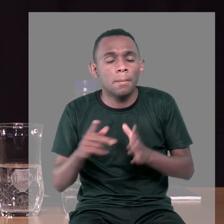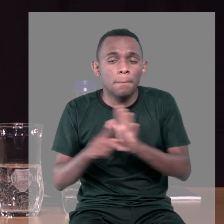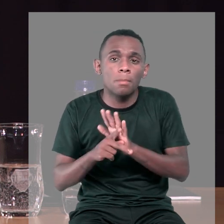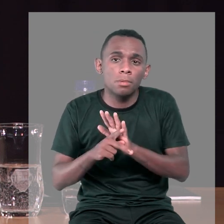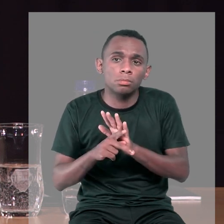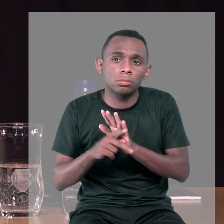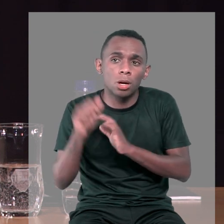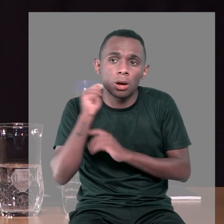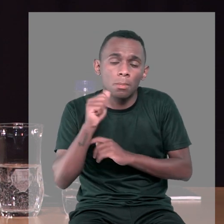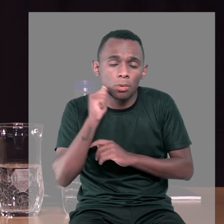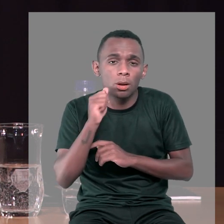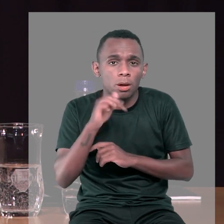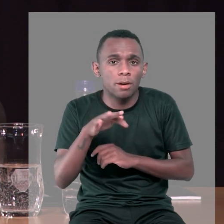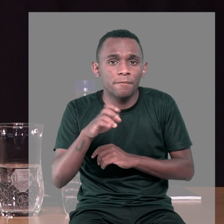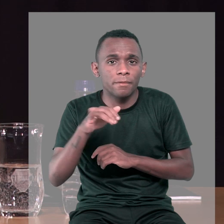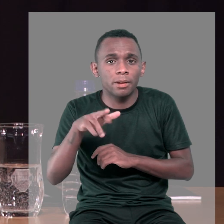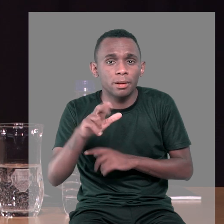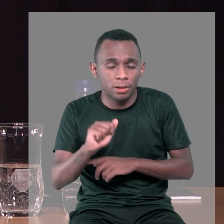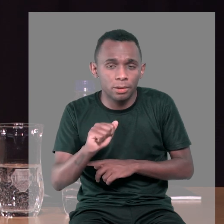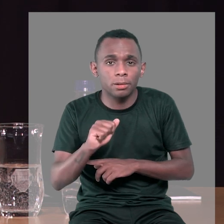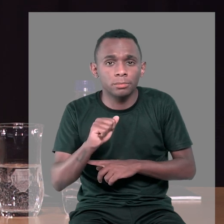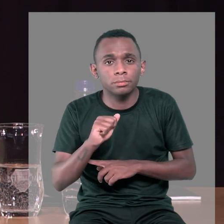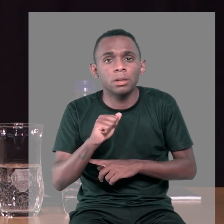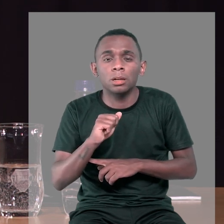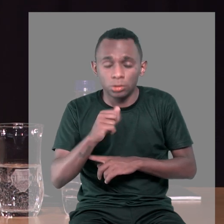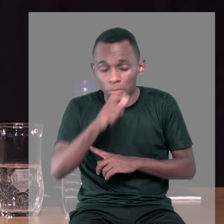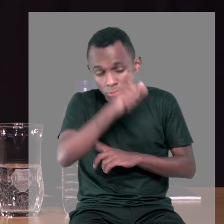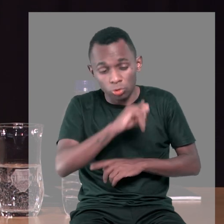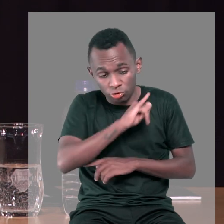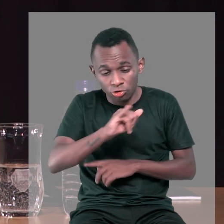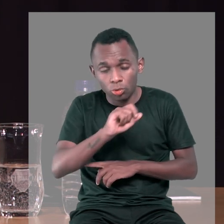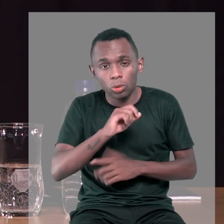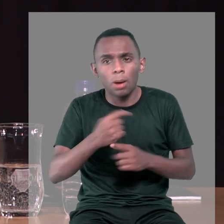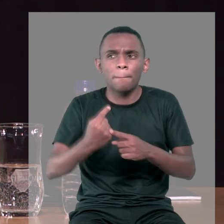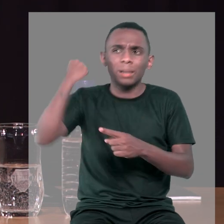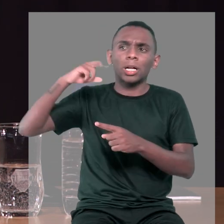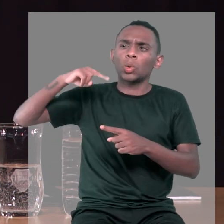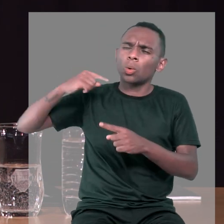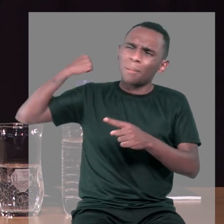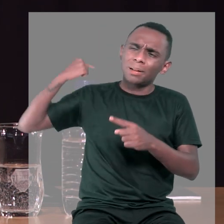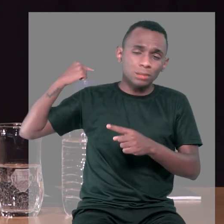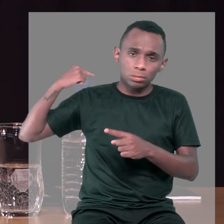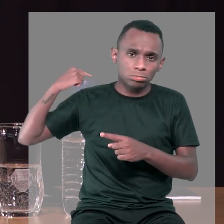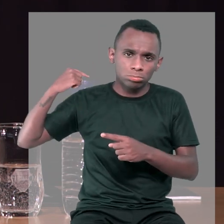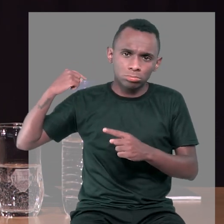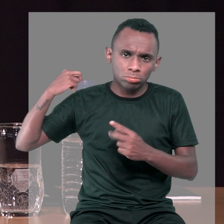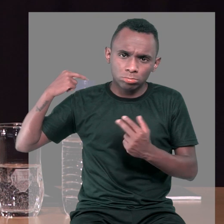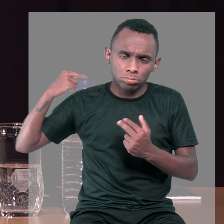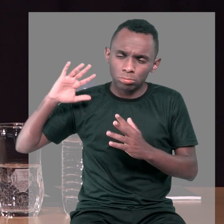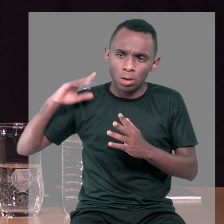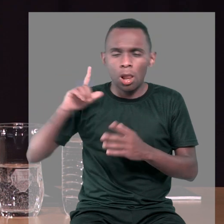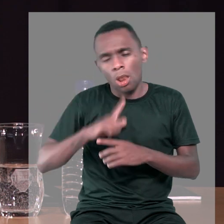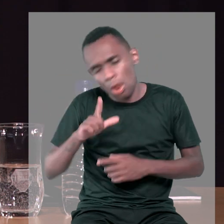Podemos compreender isso. A peça toda do Faulkner demonstra o sentido dessa frase. A Faulkner